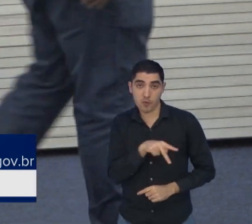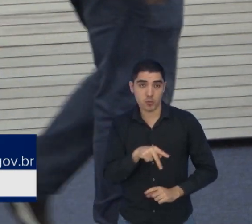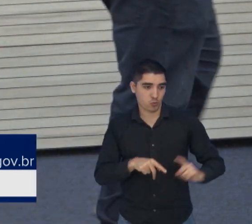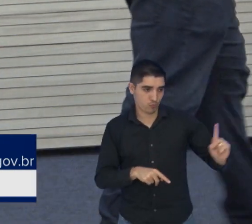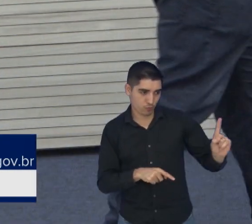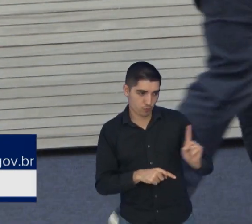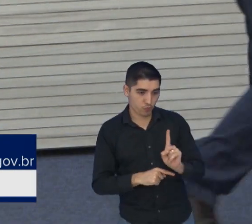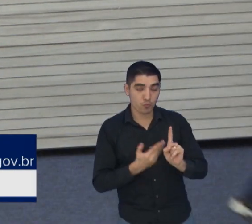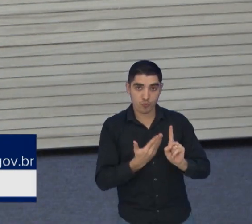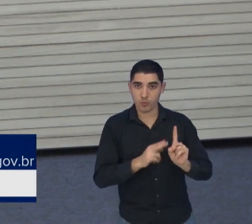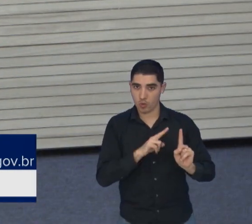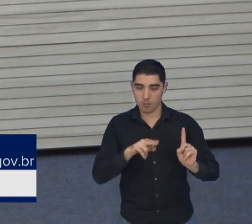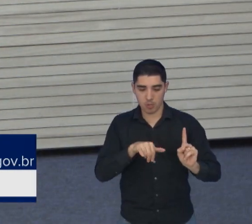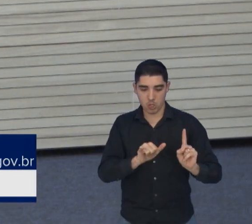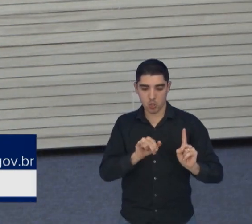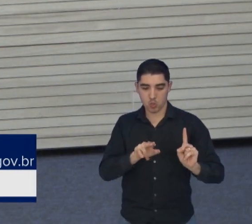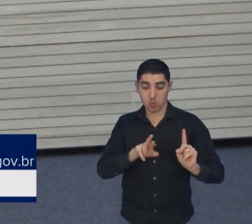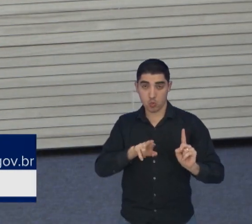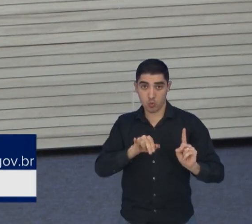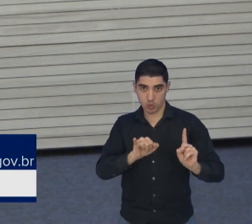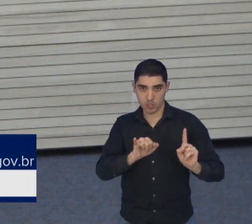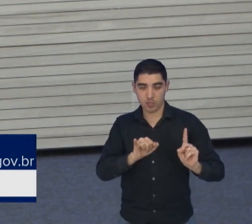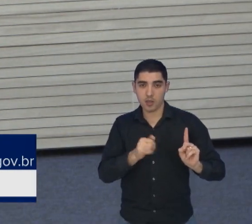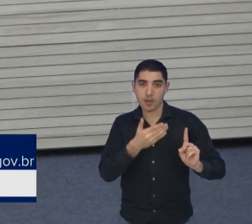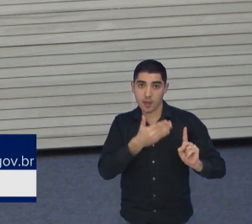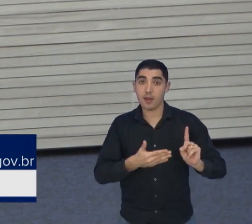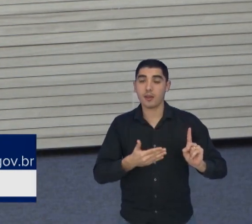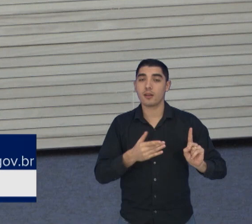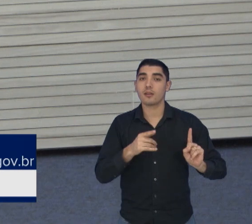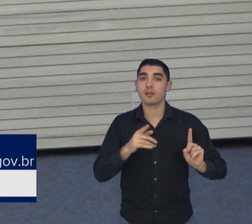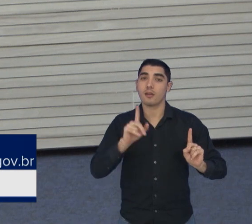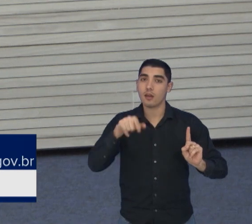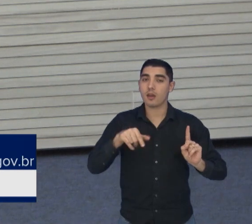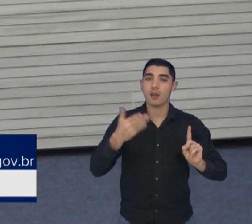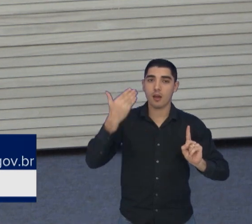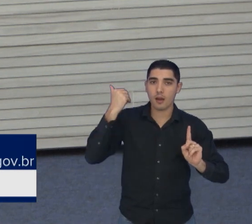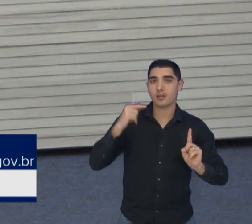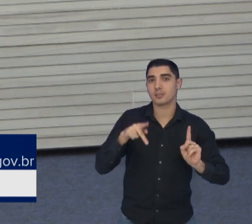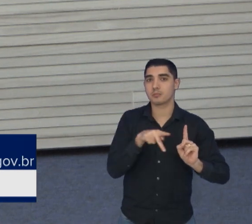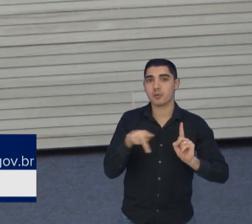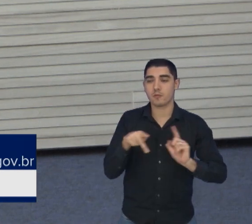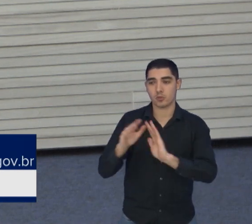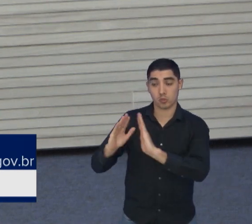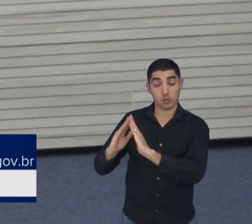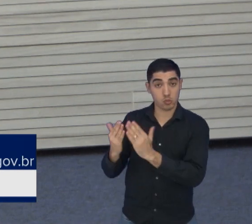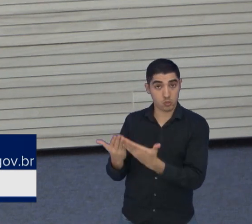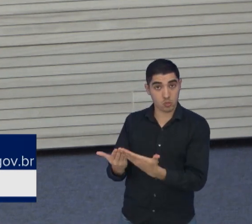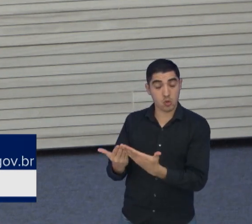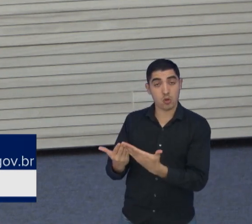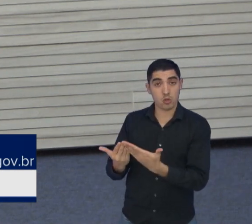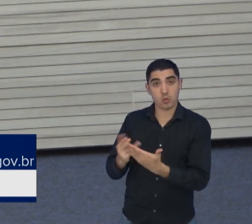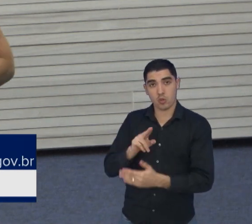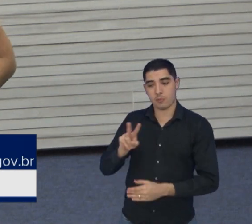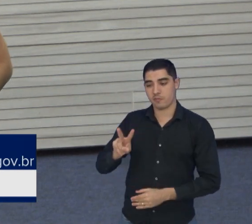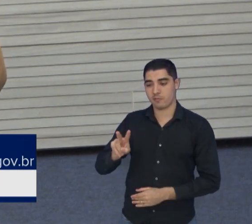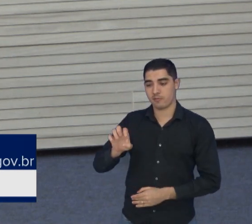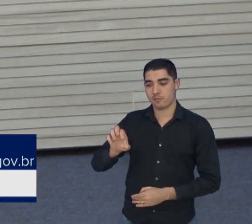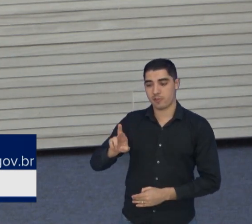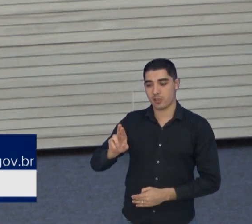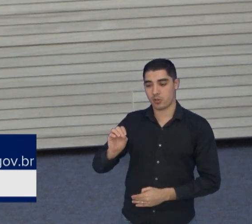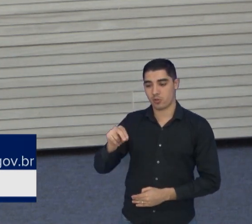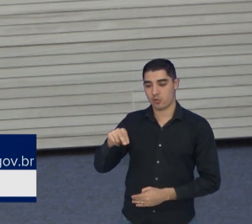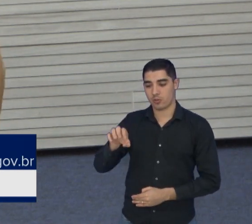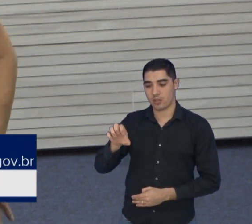Yuri Carlos Alessandro. Ele era professor da escola Veronese, do Jardim